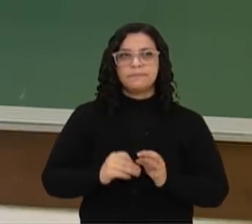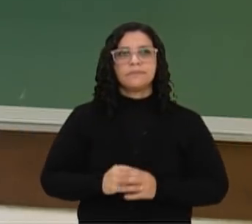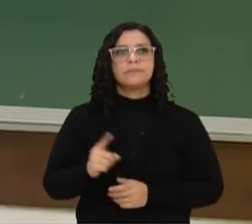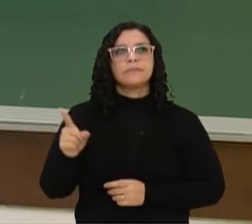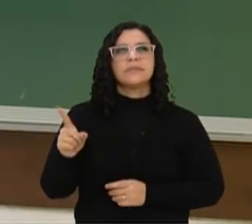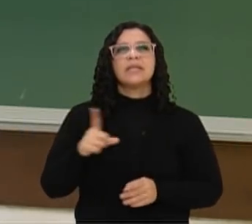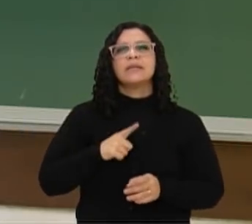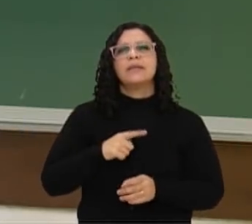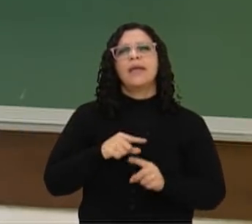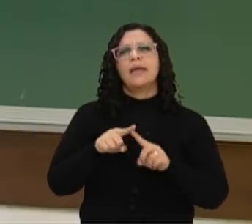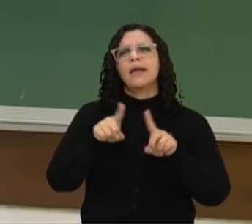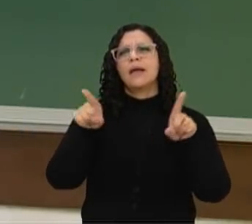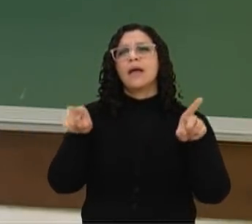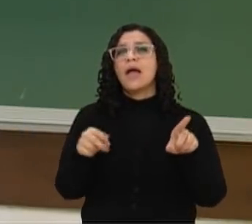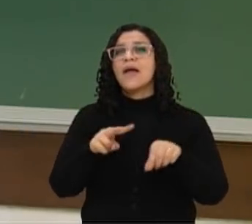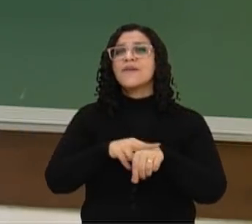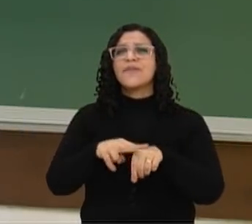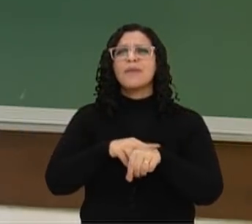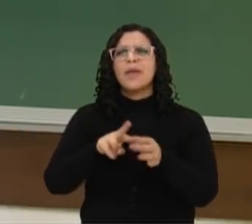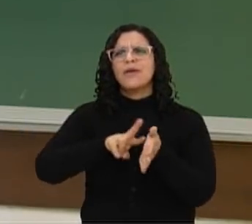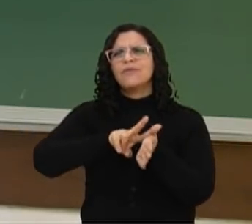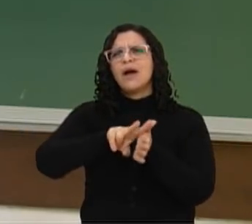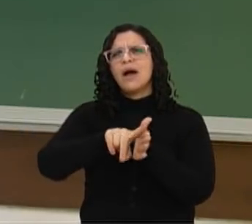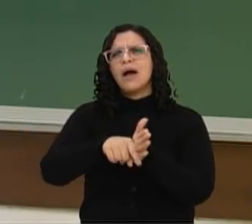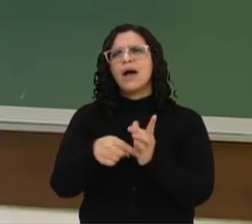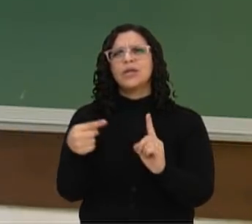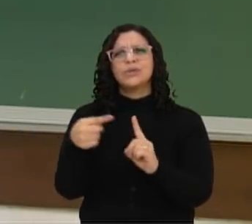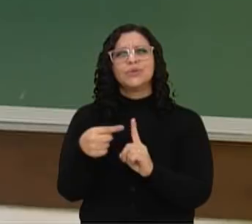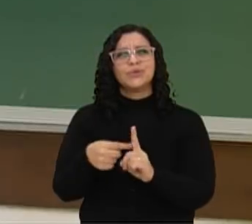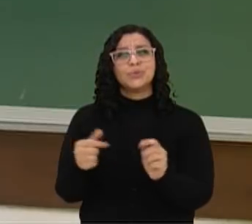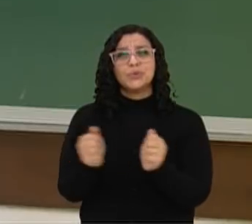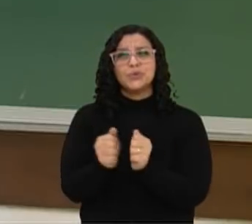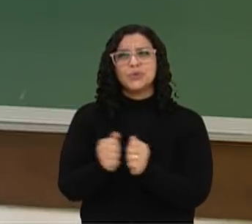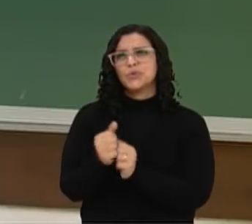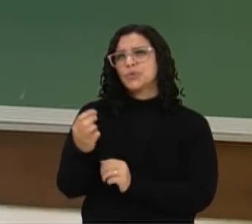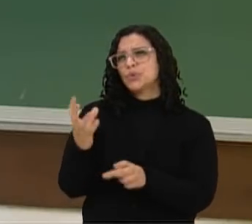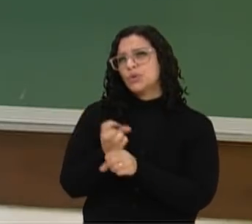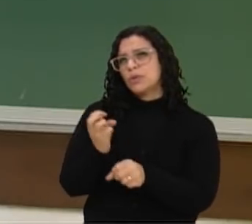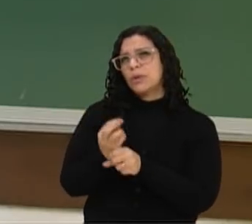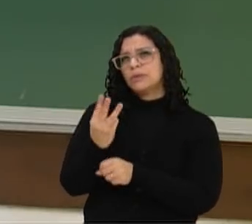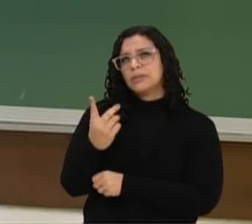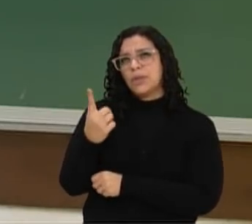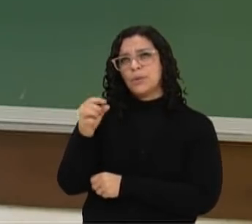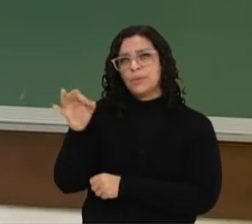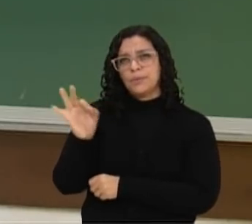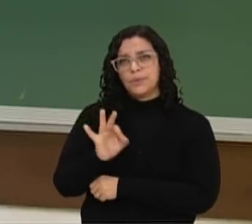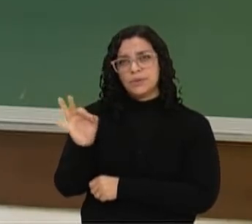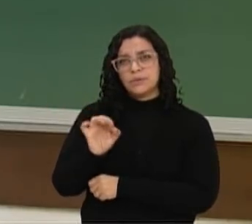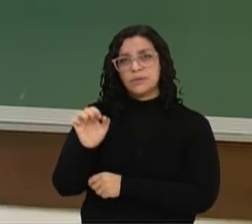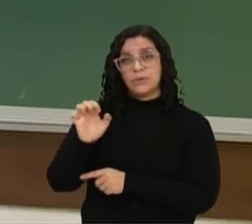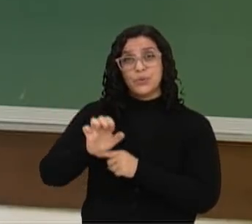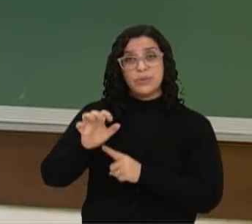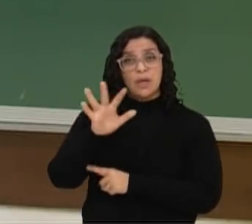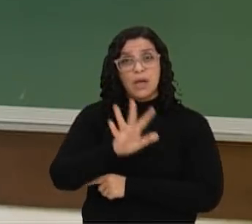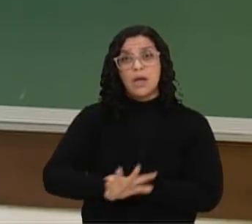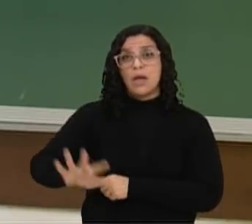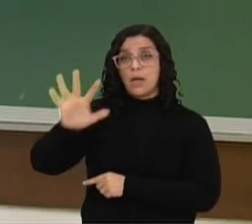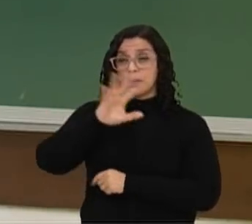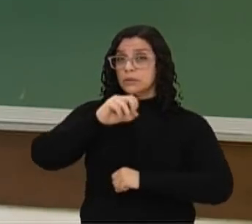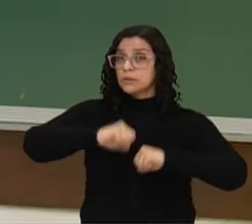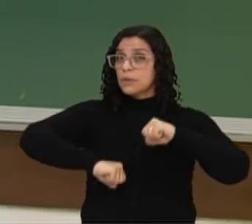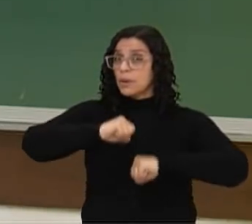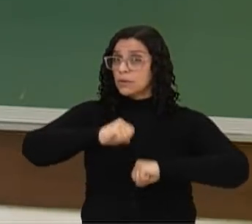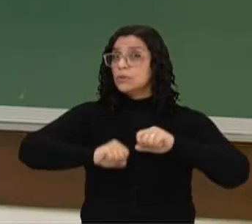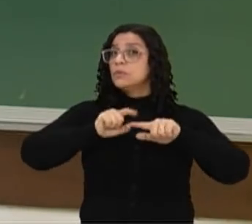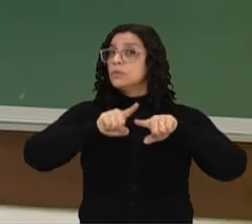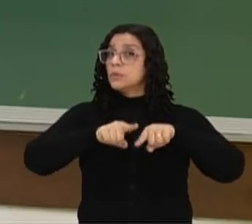aí tem outros tipos de indústrias variados ali que representam em torno de 31% do nosso estado. O setor industrial,